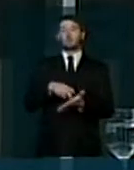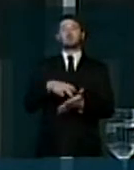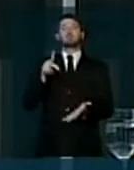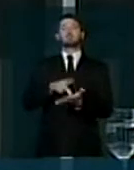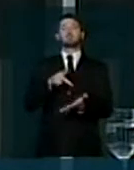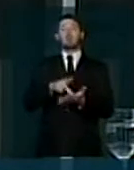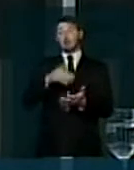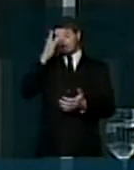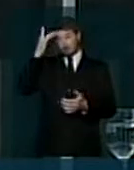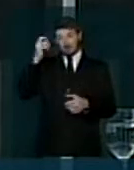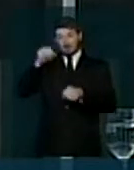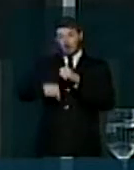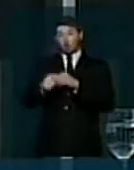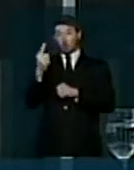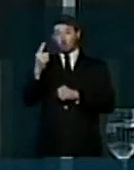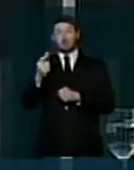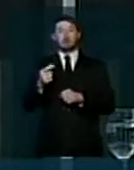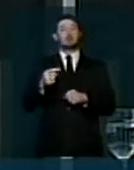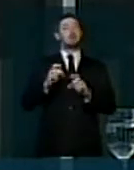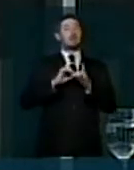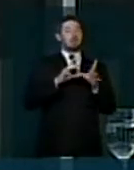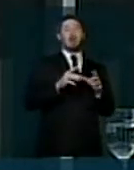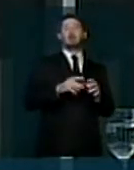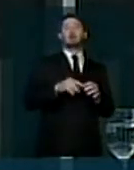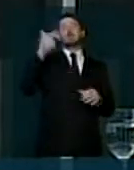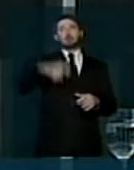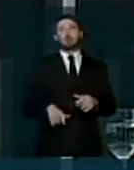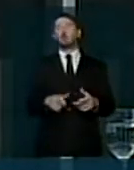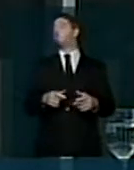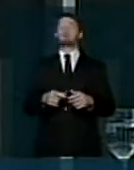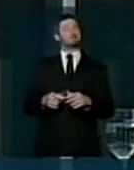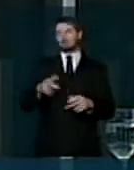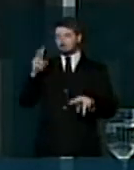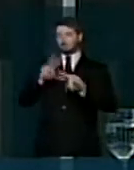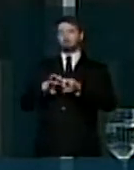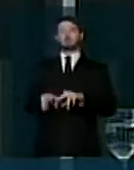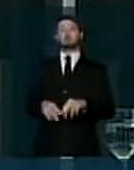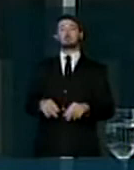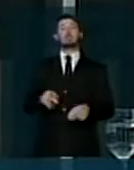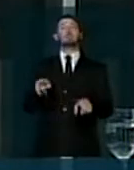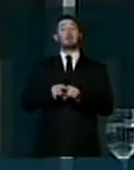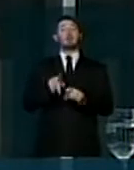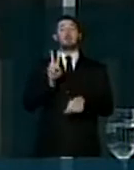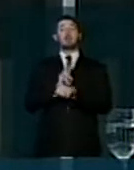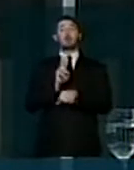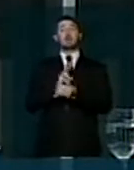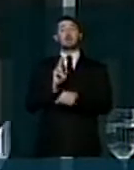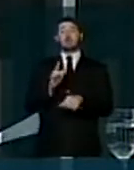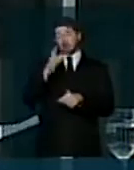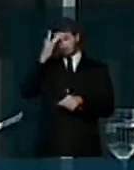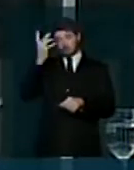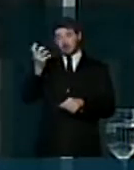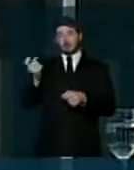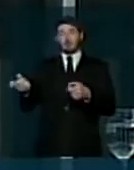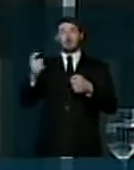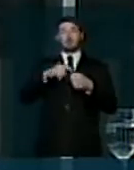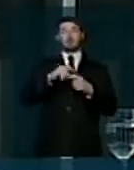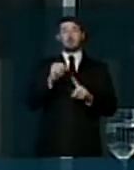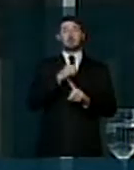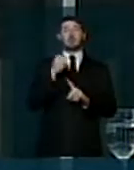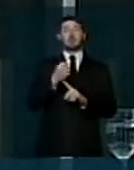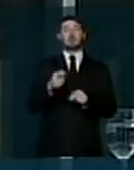aqueles reincidentes e nós protegermos aquele preso que quer se ressocializar, que quer se